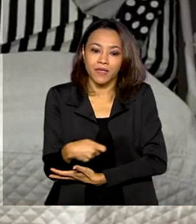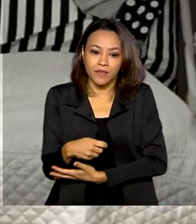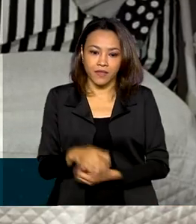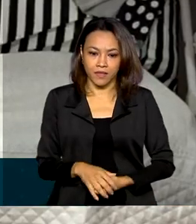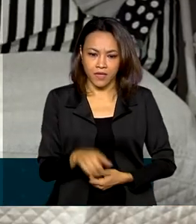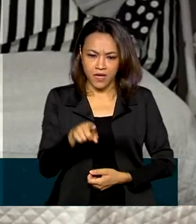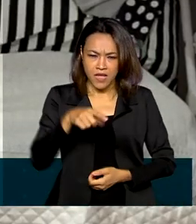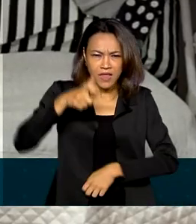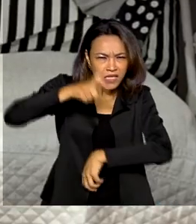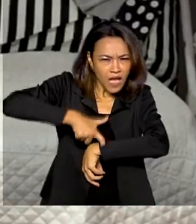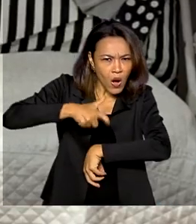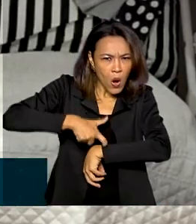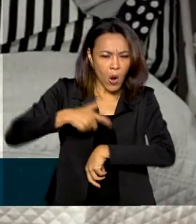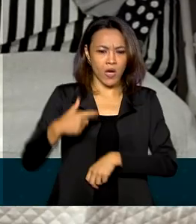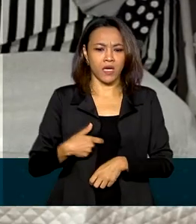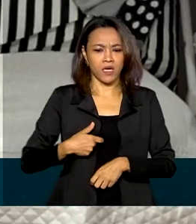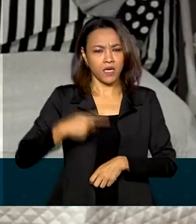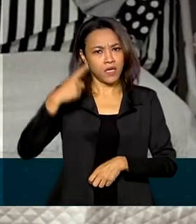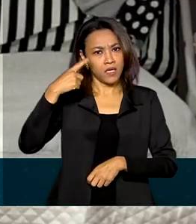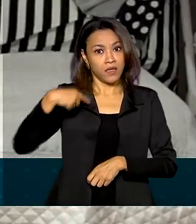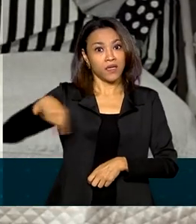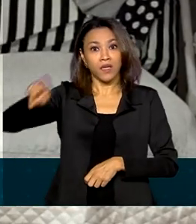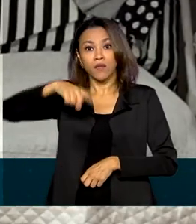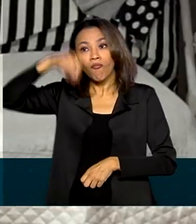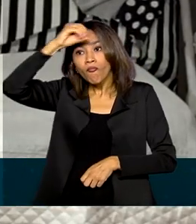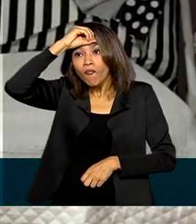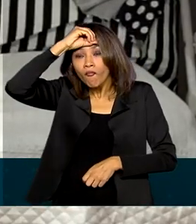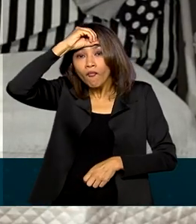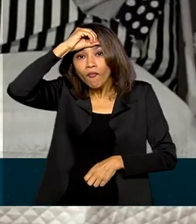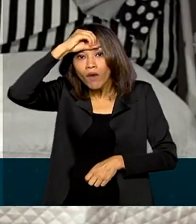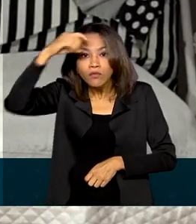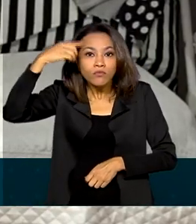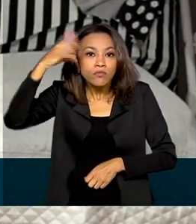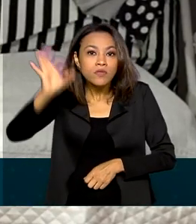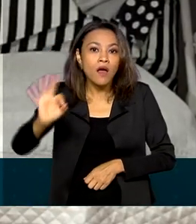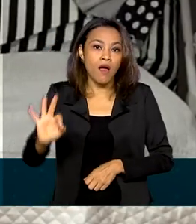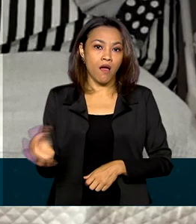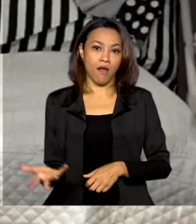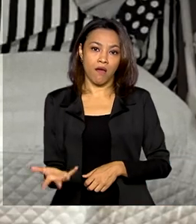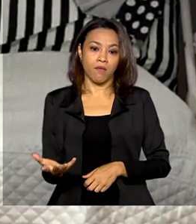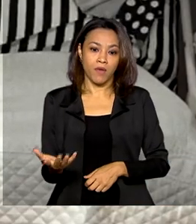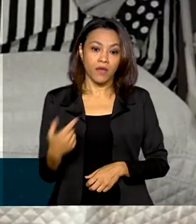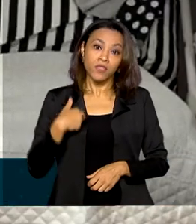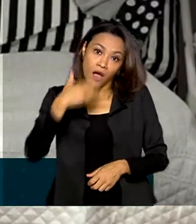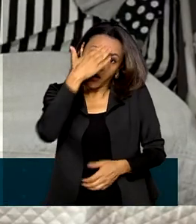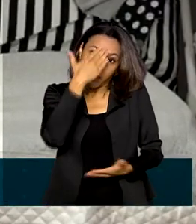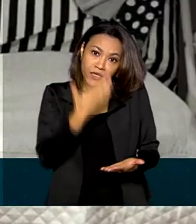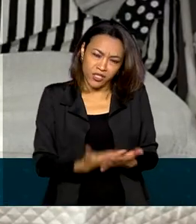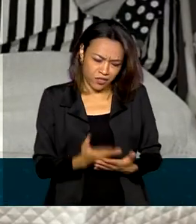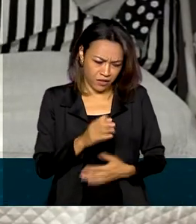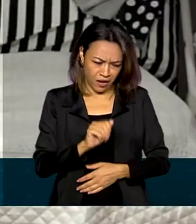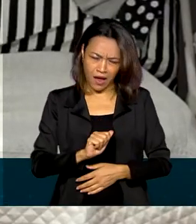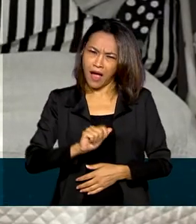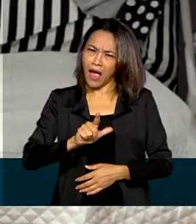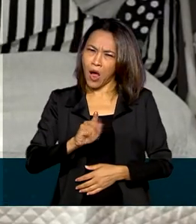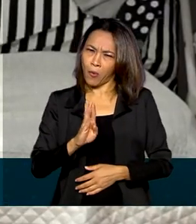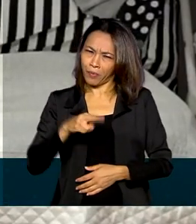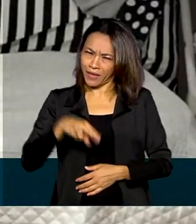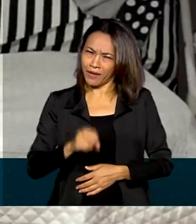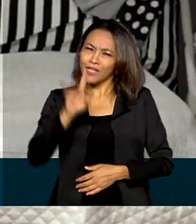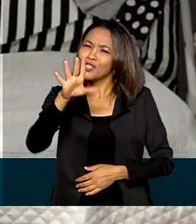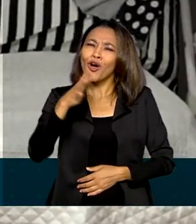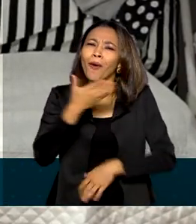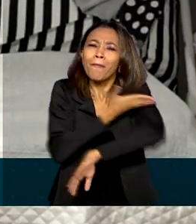gente imagina que, como todo mundo leigo, a gente acredita que uma criança albina é uma criança só branquinha, com